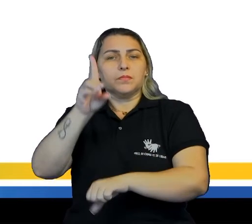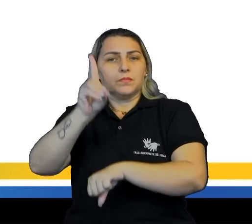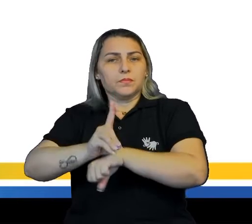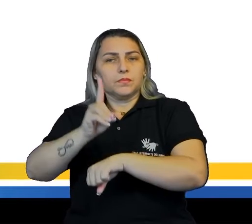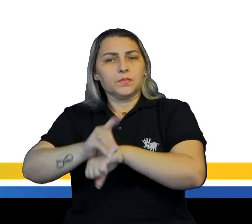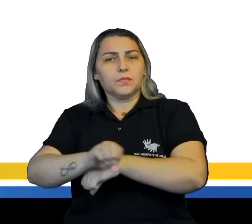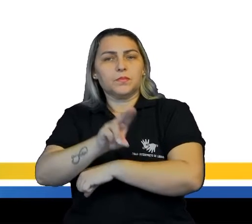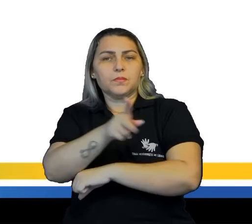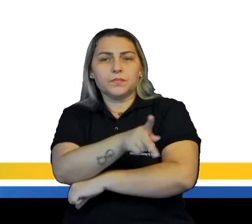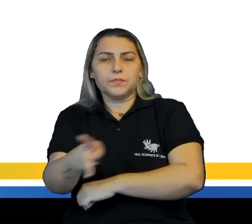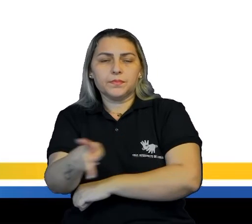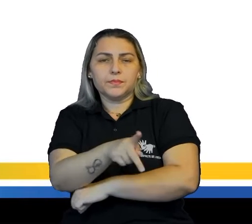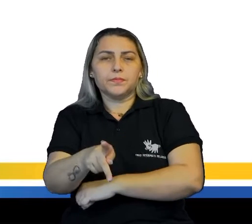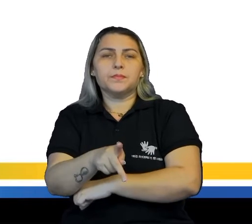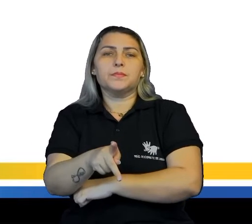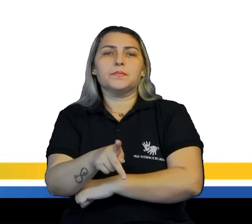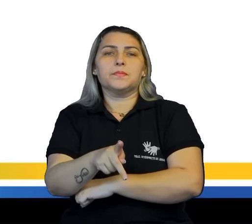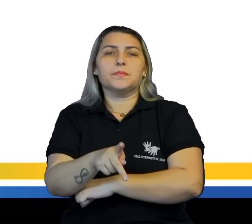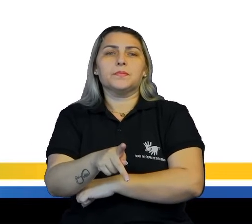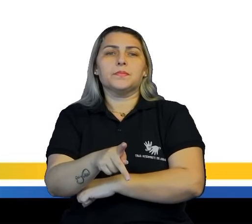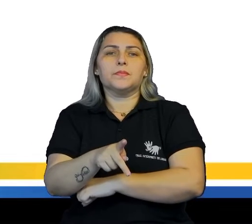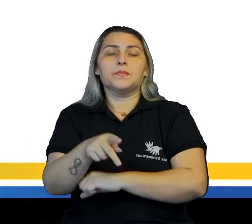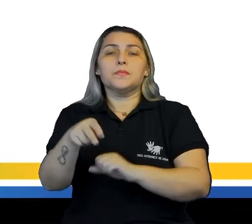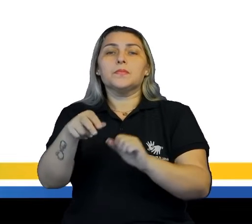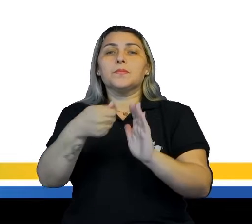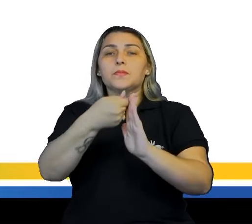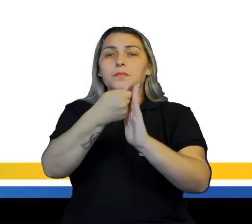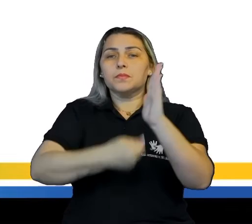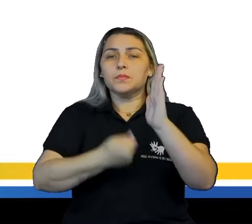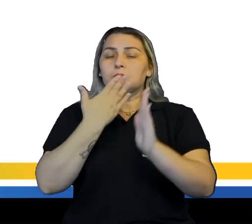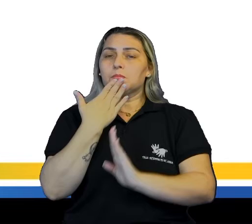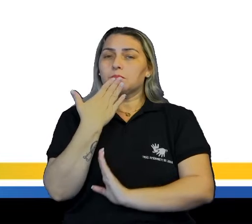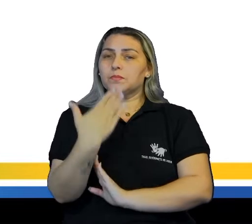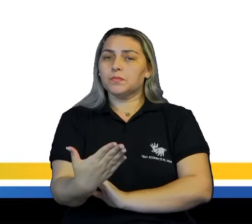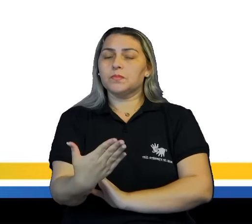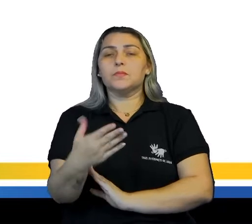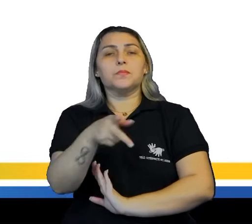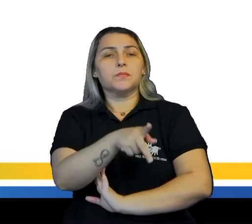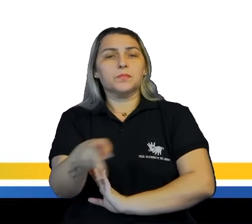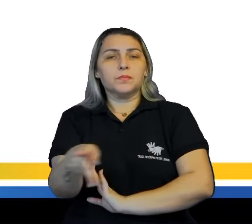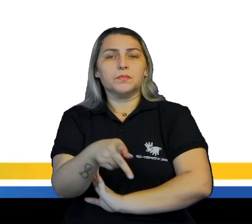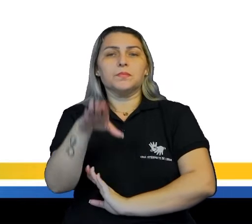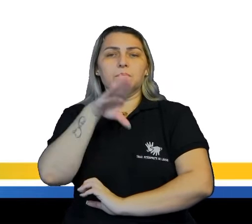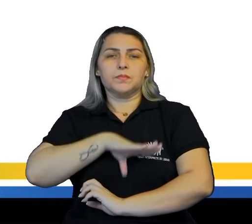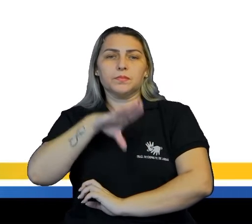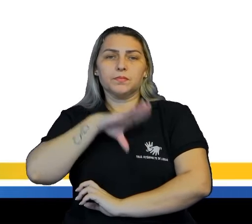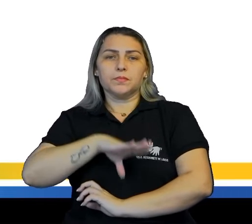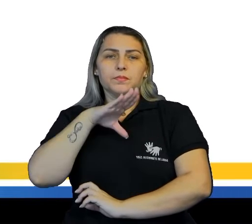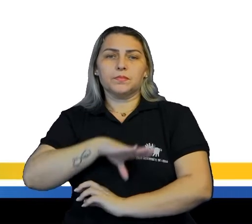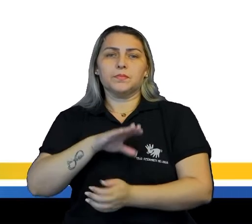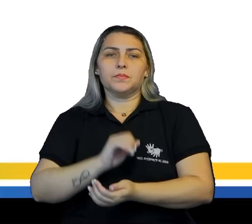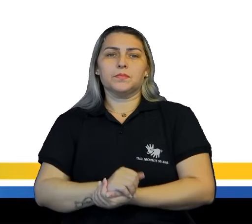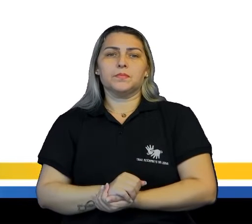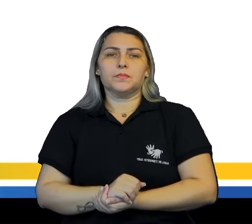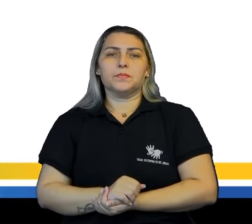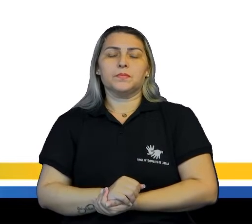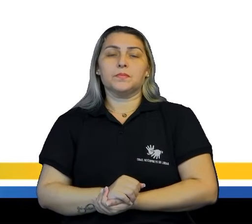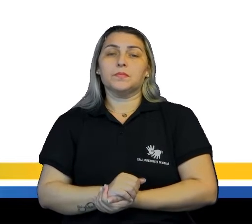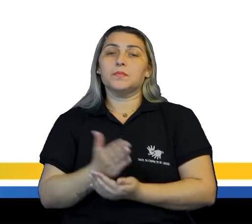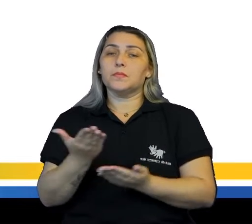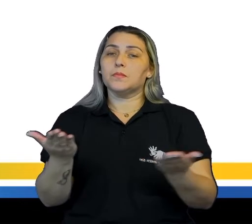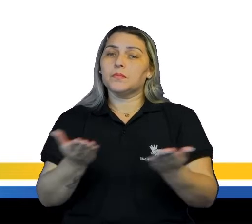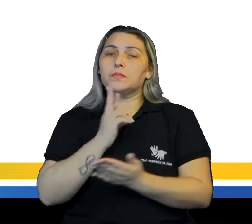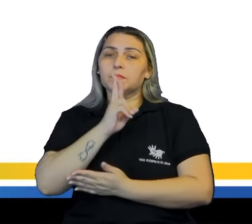a professora. Em uma redação solicitada pelo professor de português. Vamos